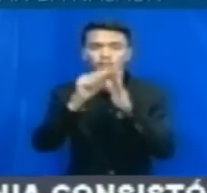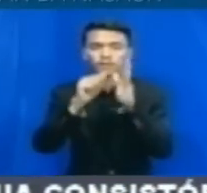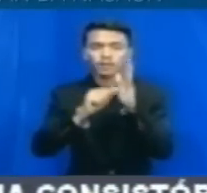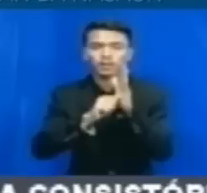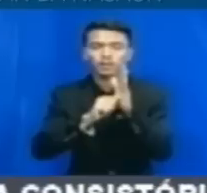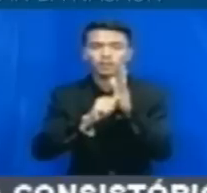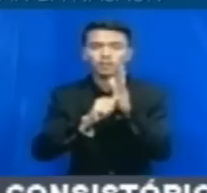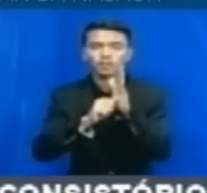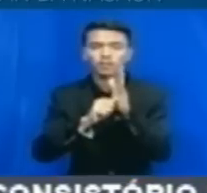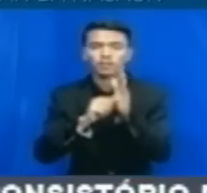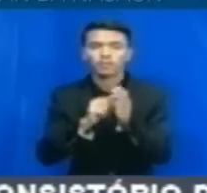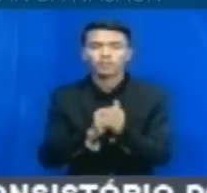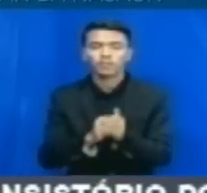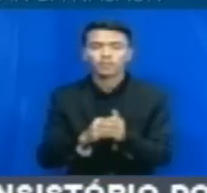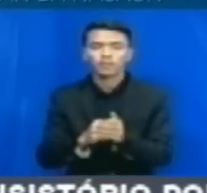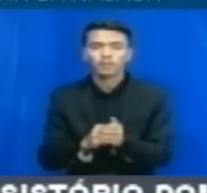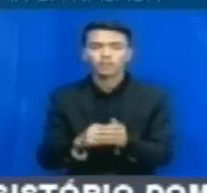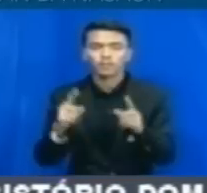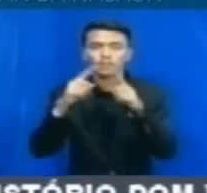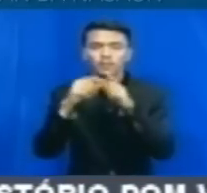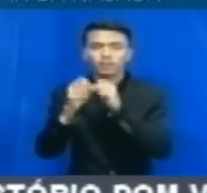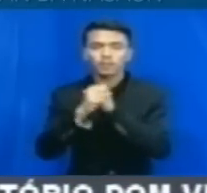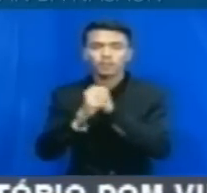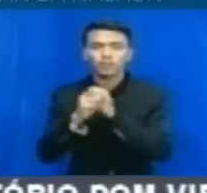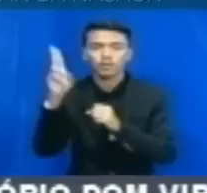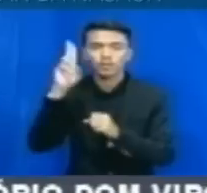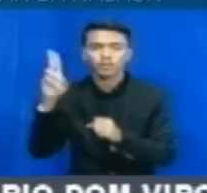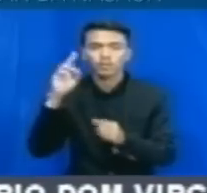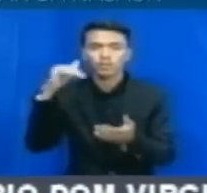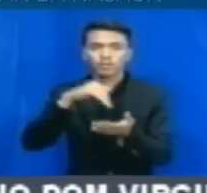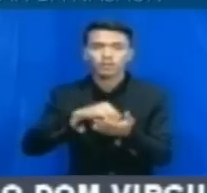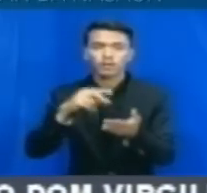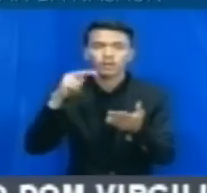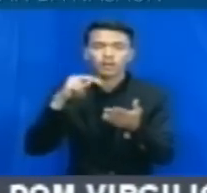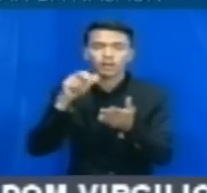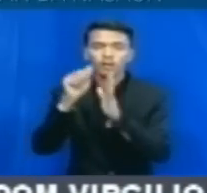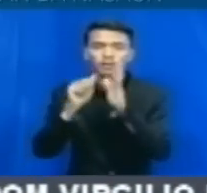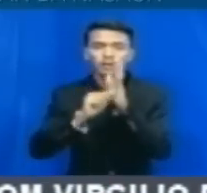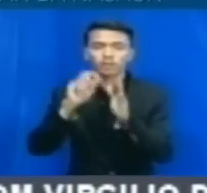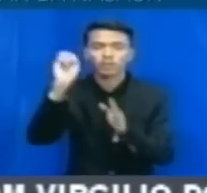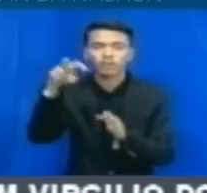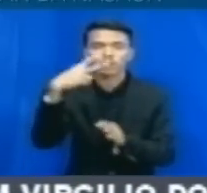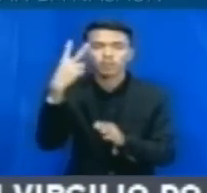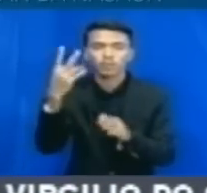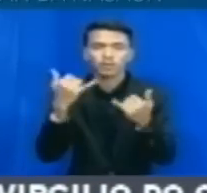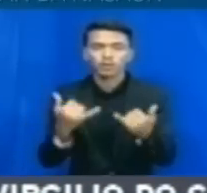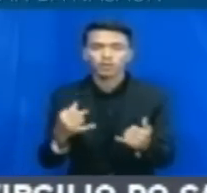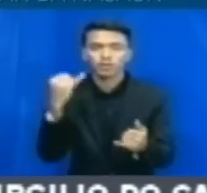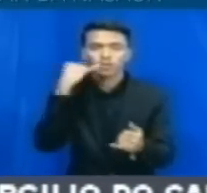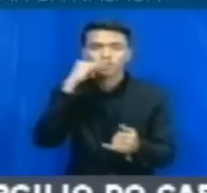imputa artigo da nebe ba suspeito se nene usa fale artigo 12 agora